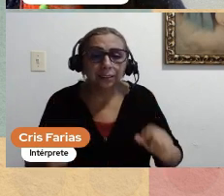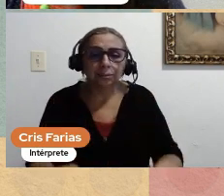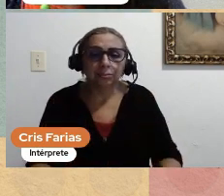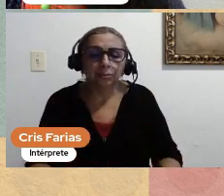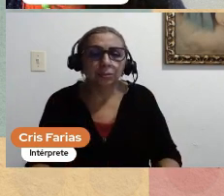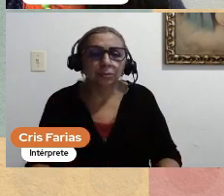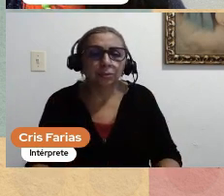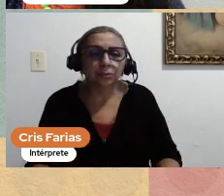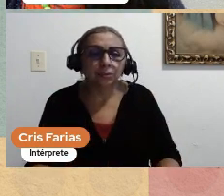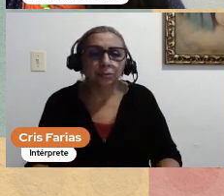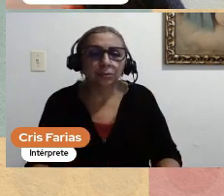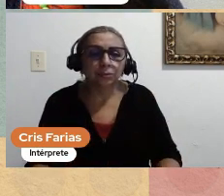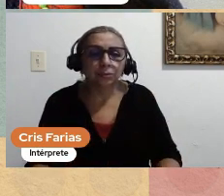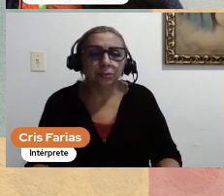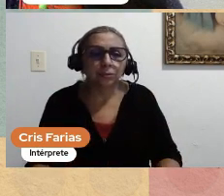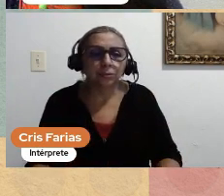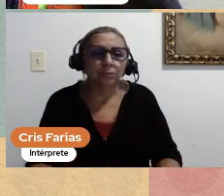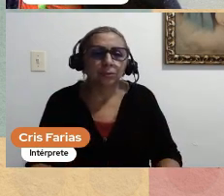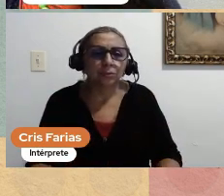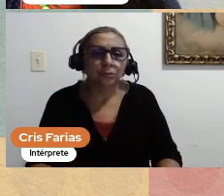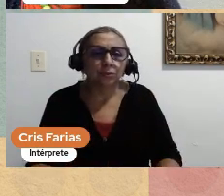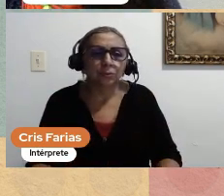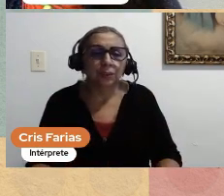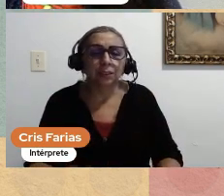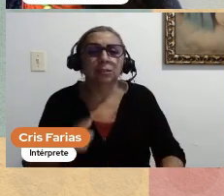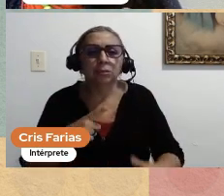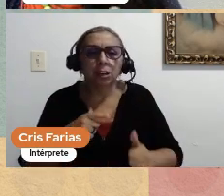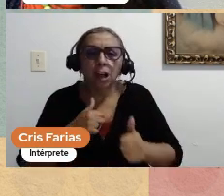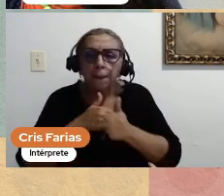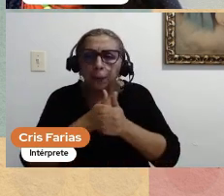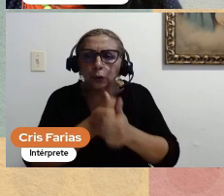me aproximando, né, agora num outro momento